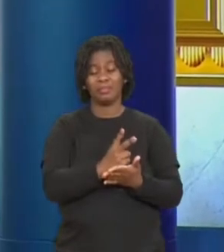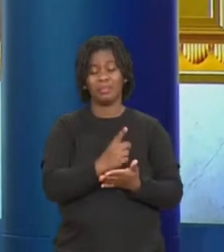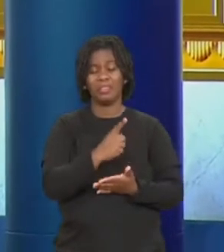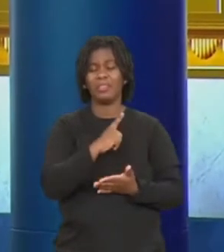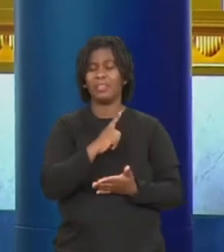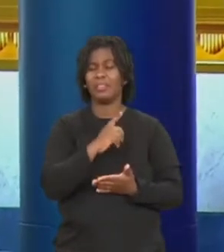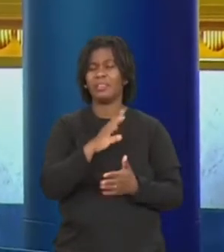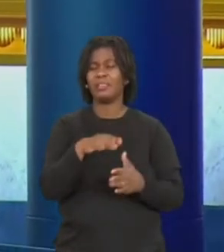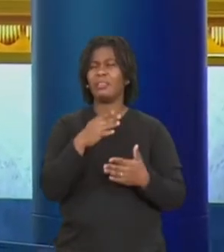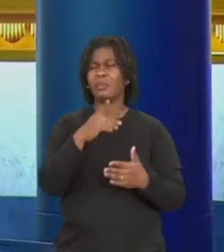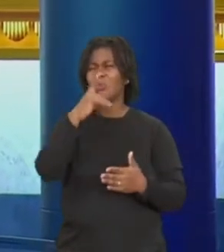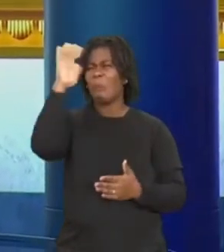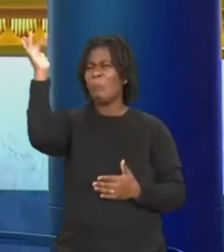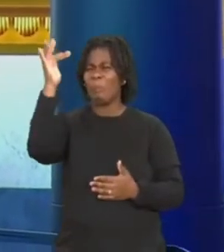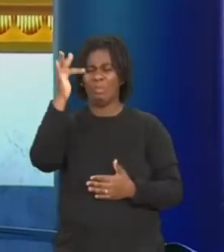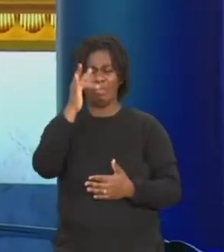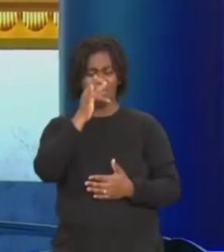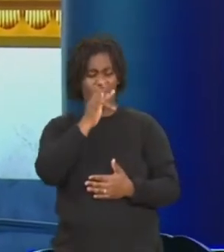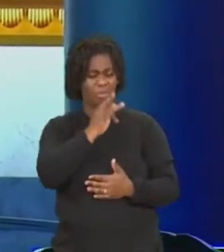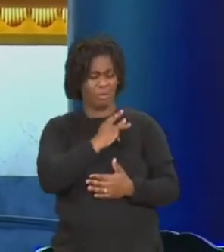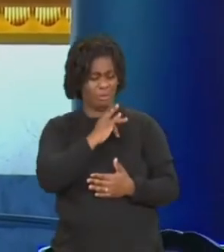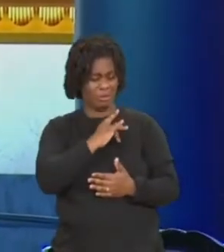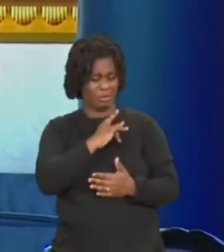Tira, Senhor.